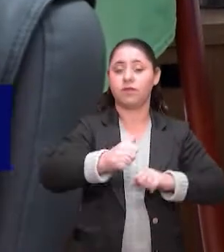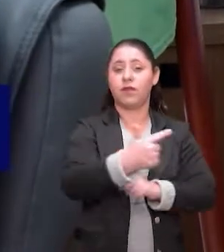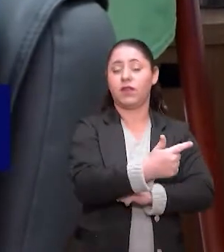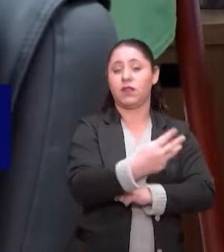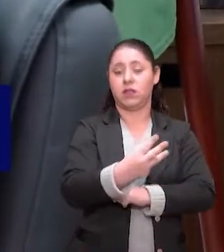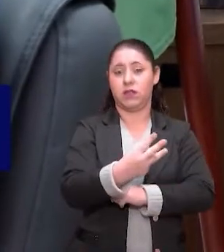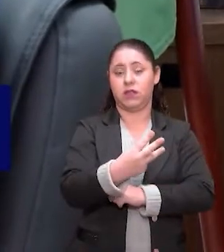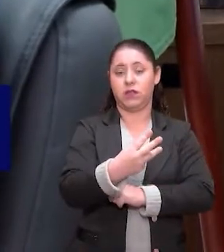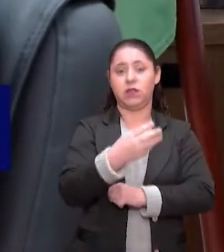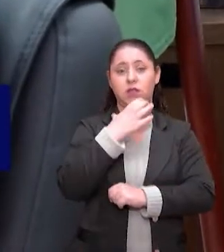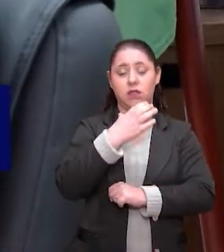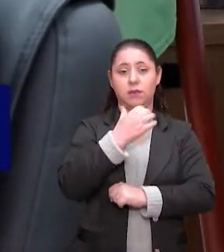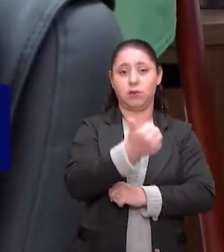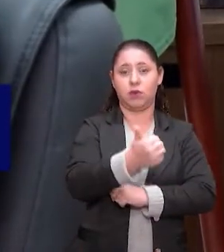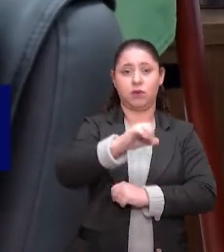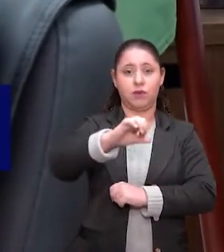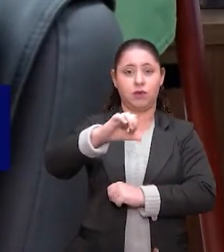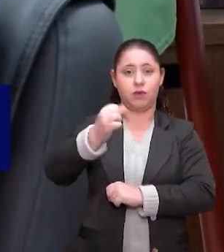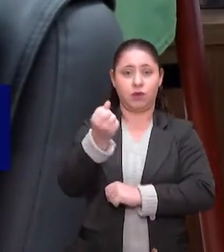formei 23 de dezembro de 98,